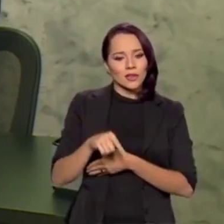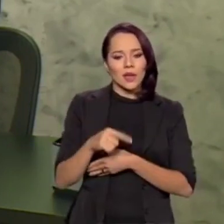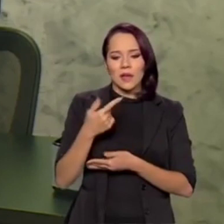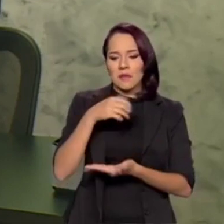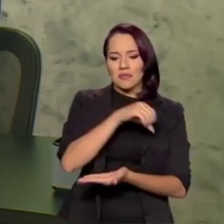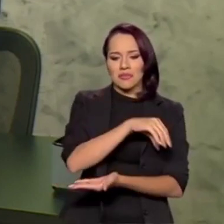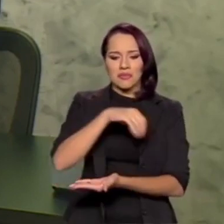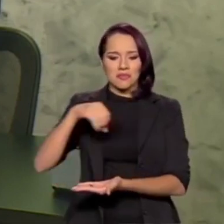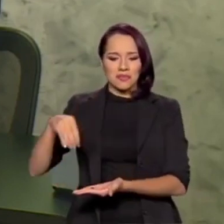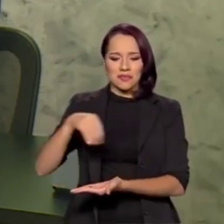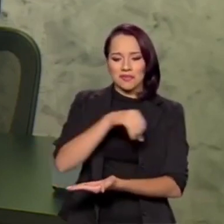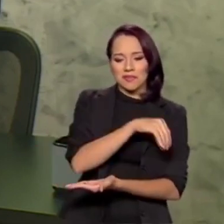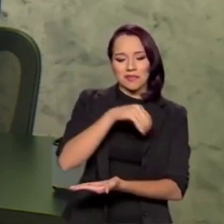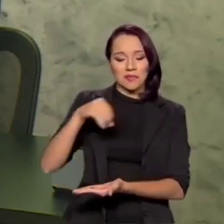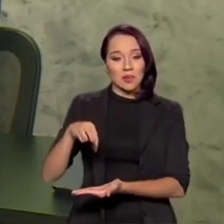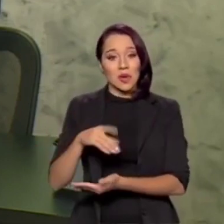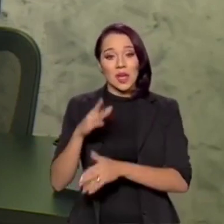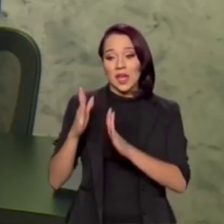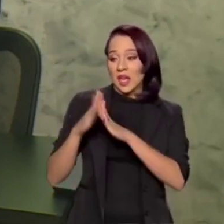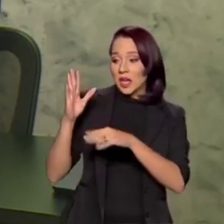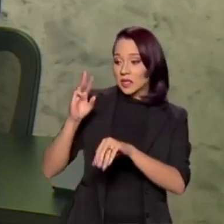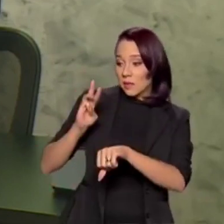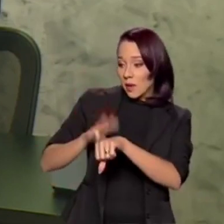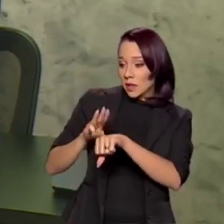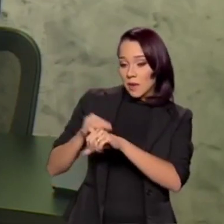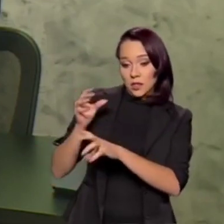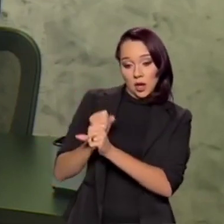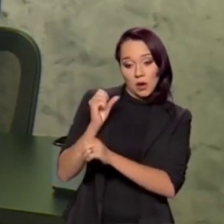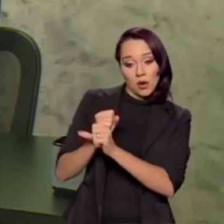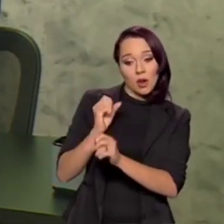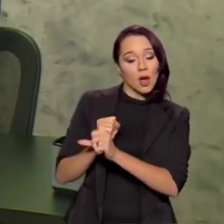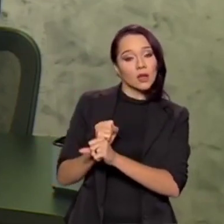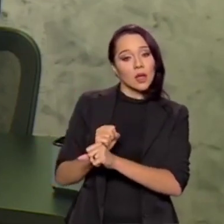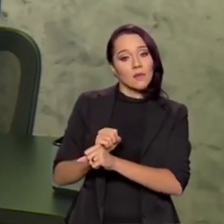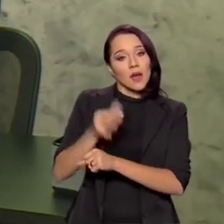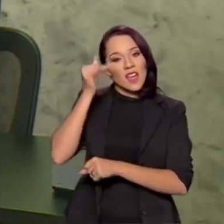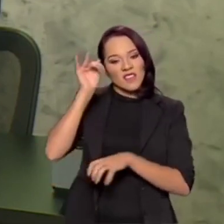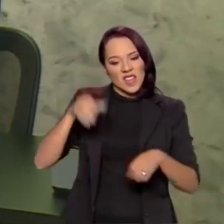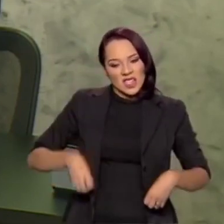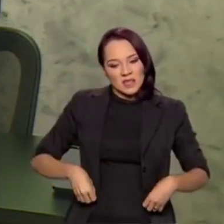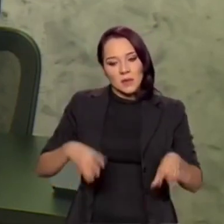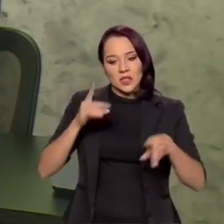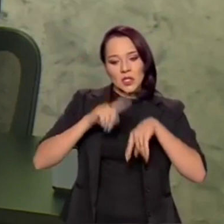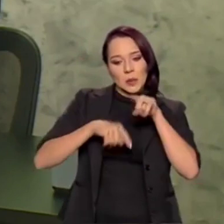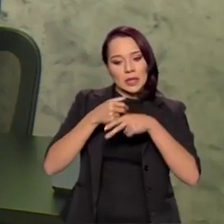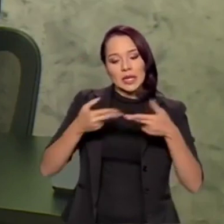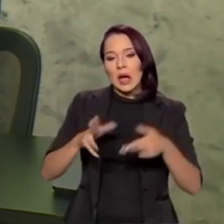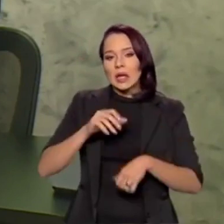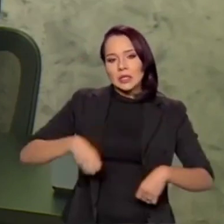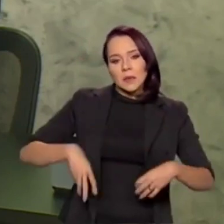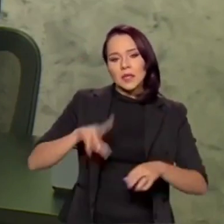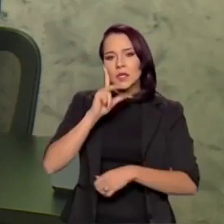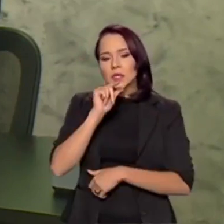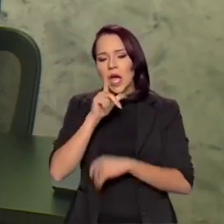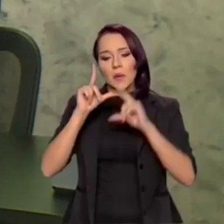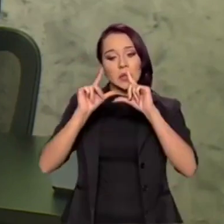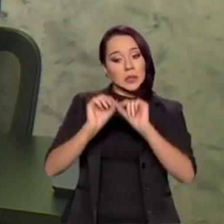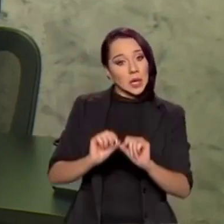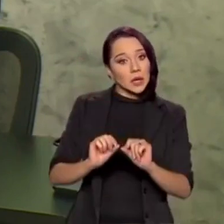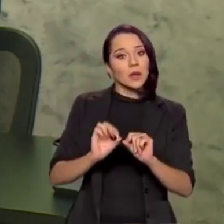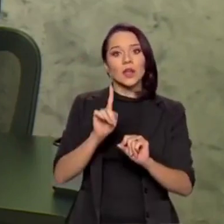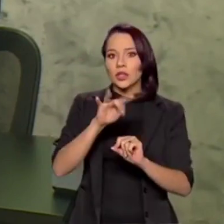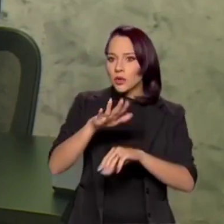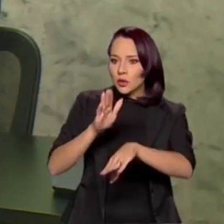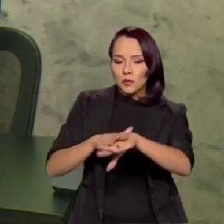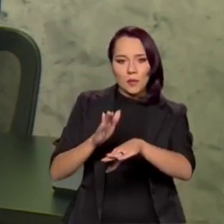impressas, né? E casas que são calculadas matematicamente sem ter nenhum desperdício de material, de água. E tudo isso vai passar pela